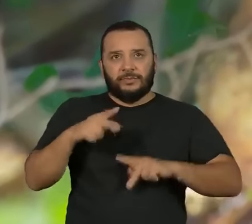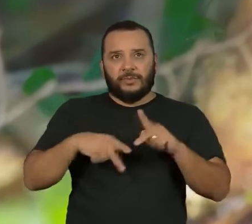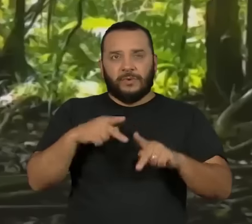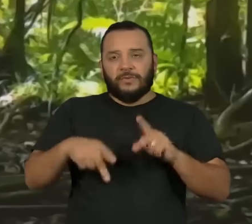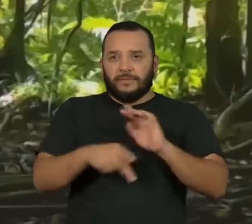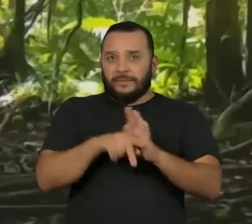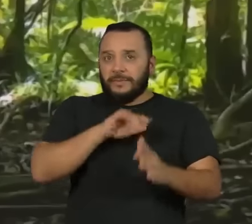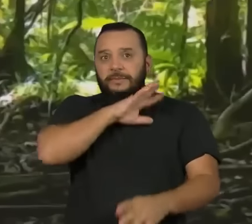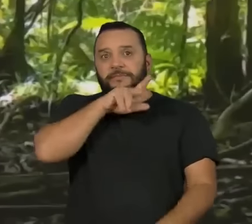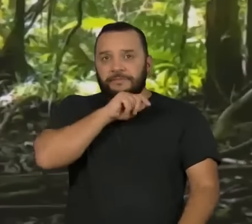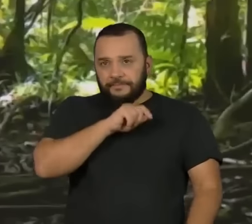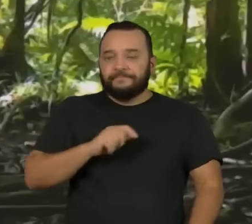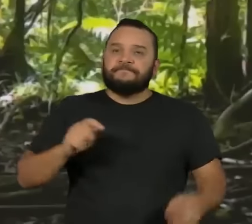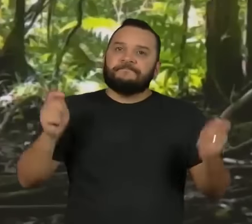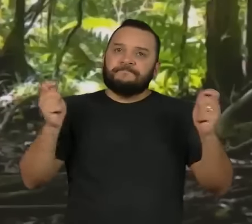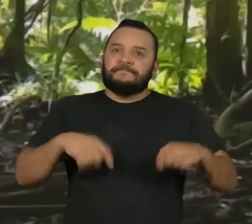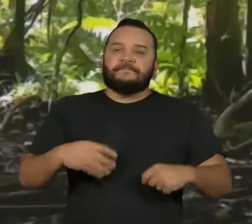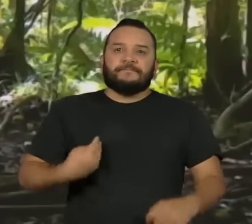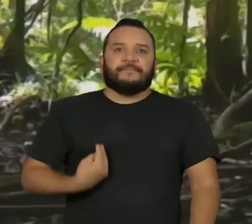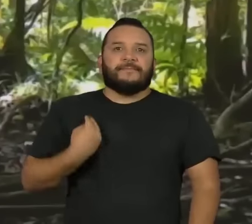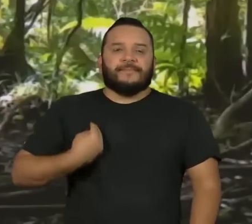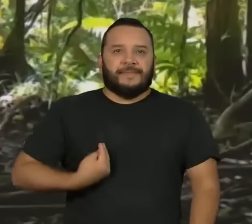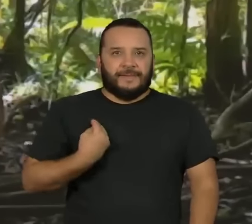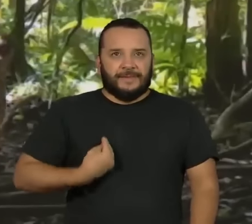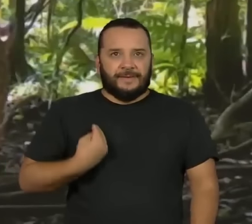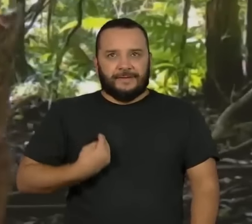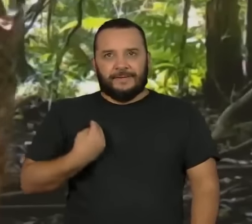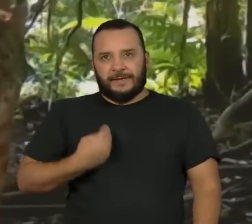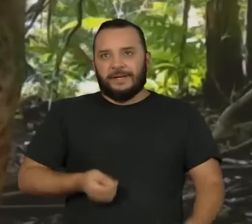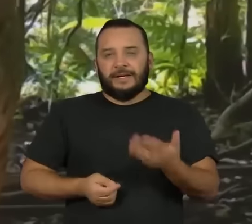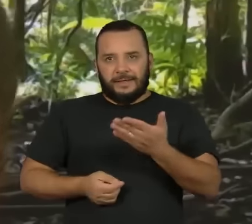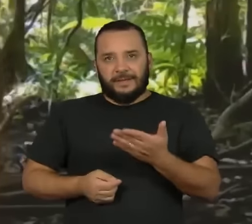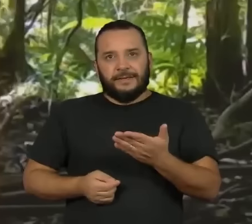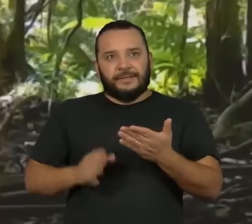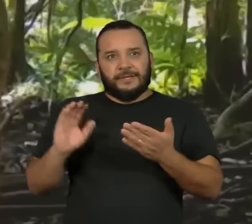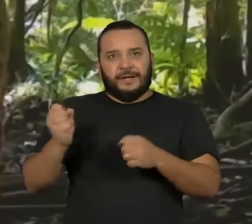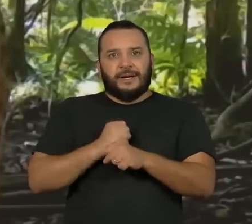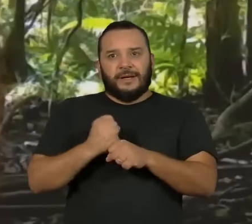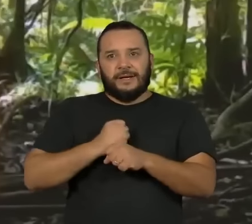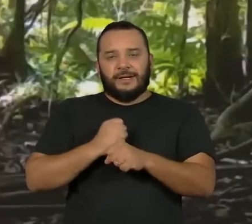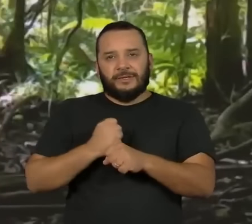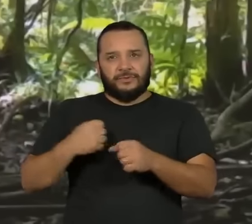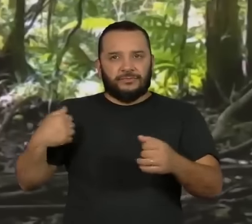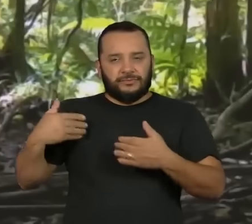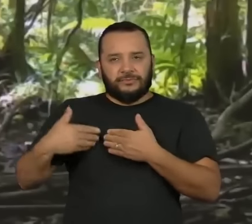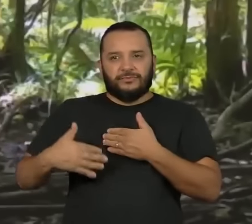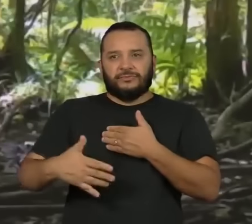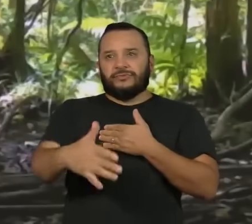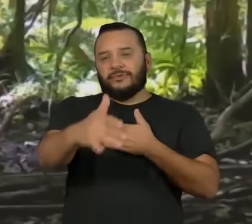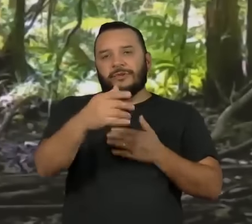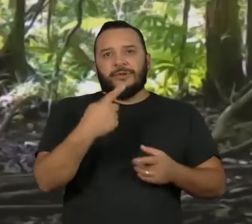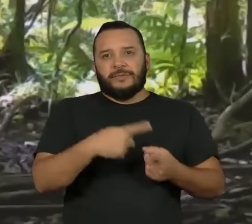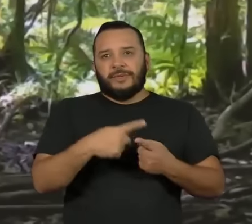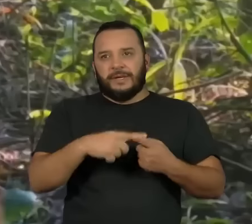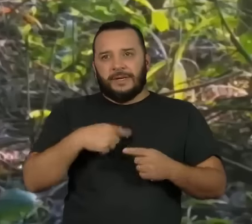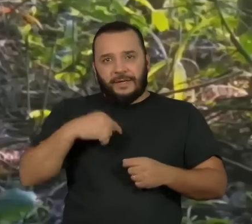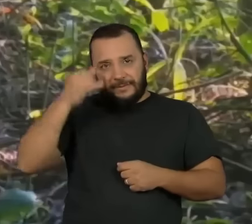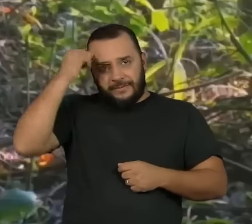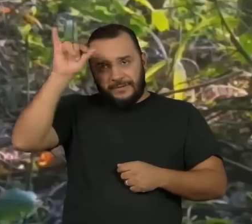o que aumenta as chances de sobrevivência das espécies ao longo do tempo, porque evita o cruzamento entre